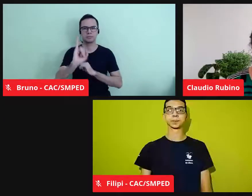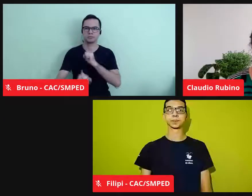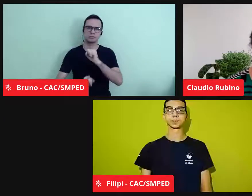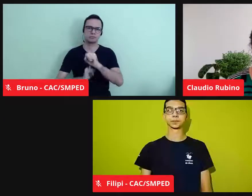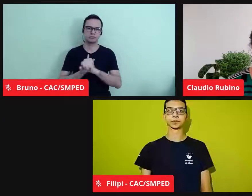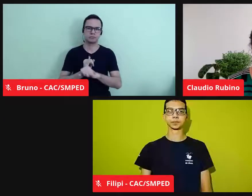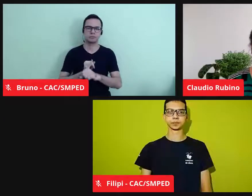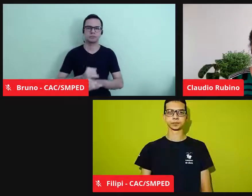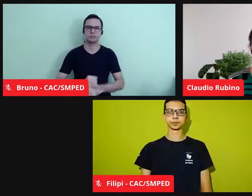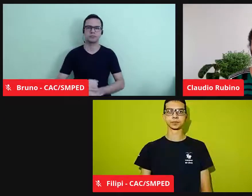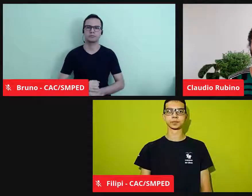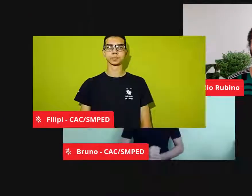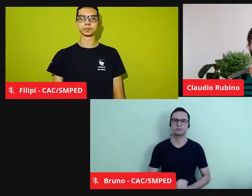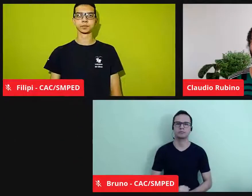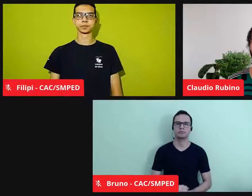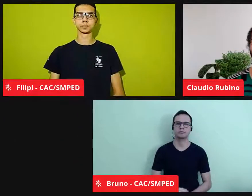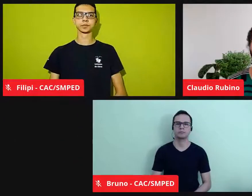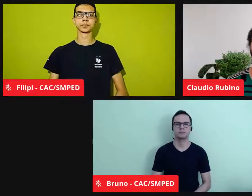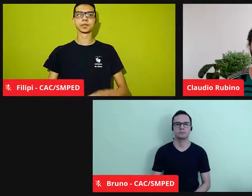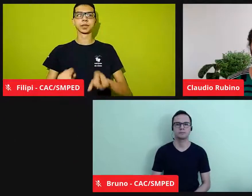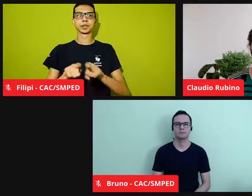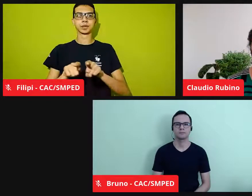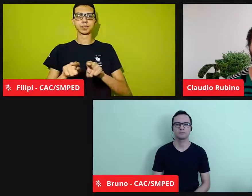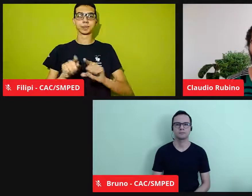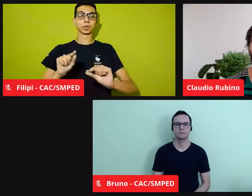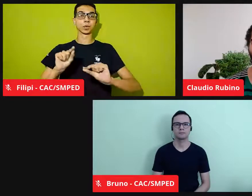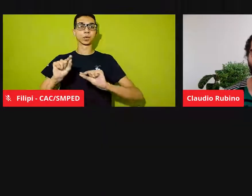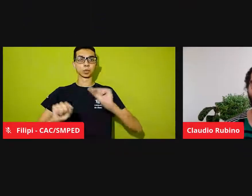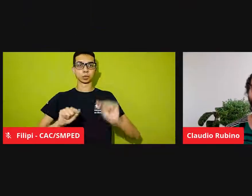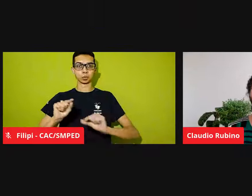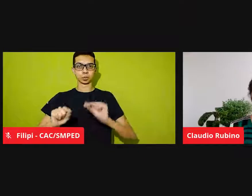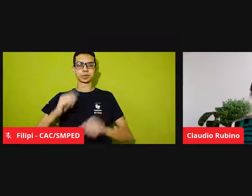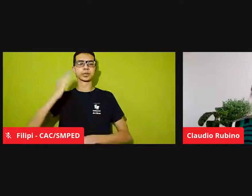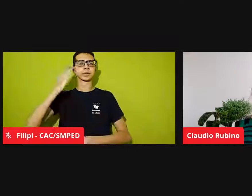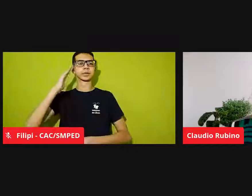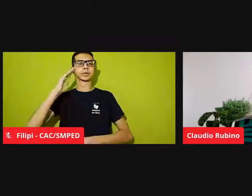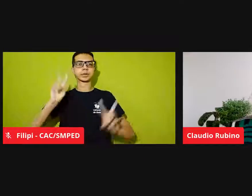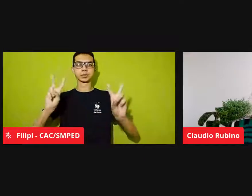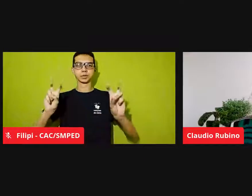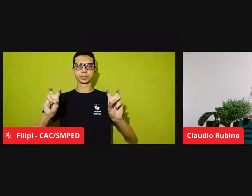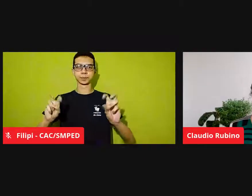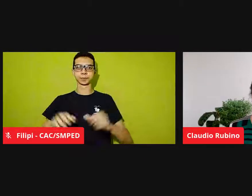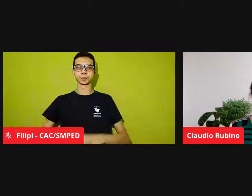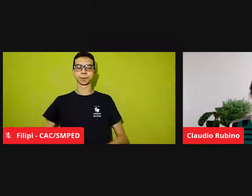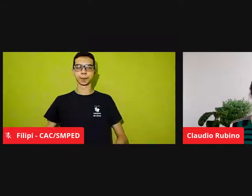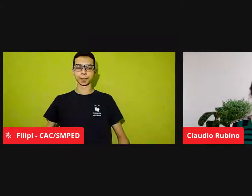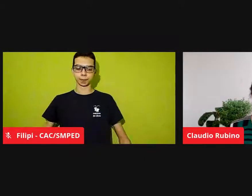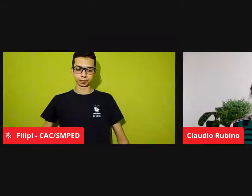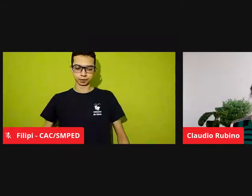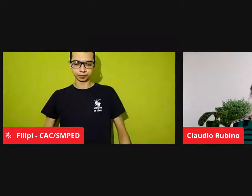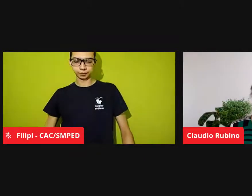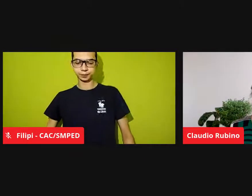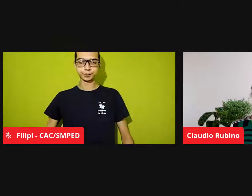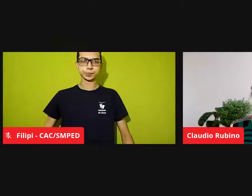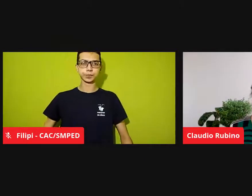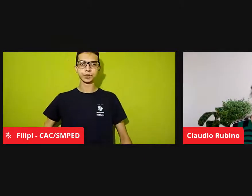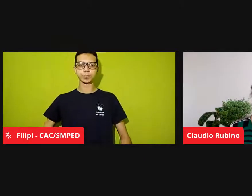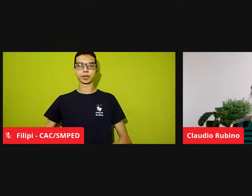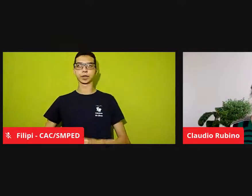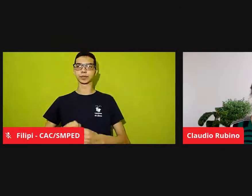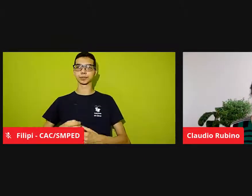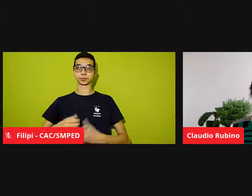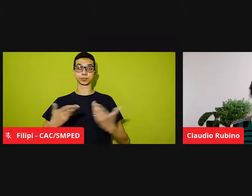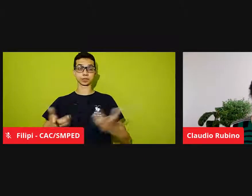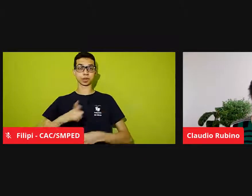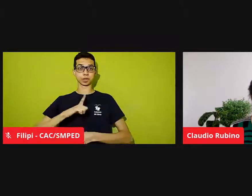e Funcionalidade, a CIF, para que, a troca dos intérpretes agora, para que a gente tenha, então, os estudos,